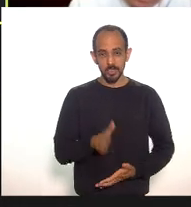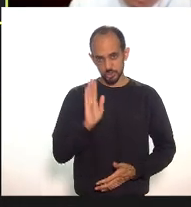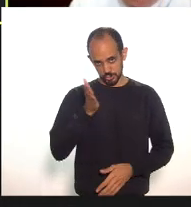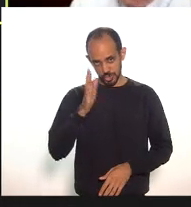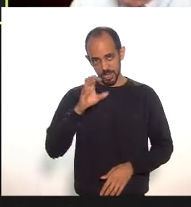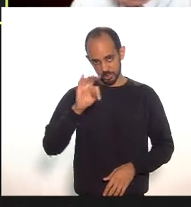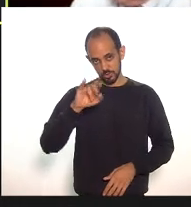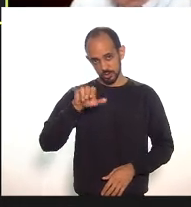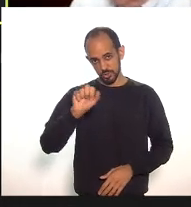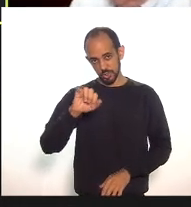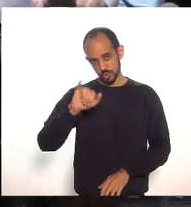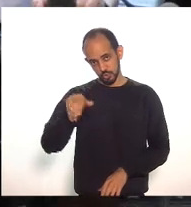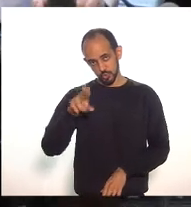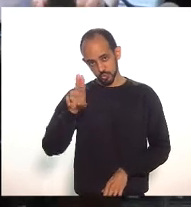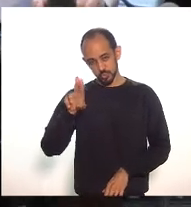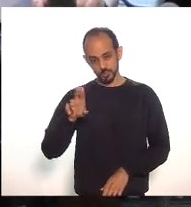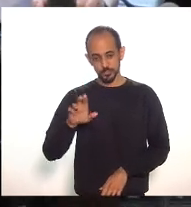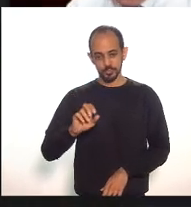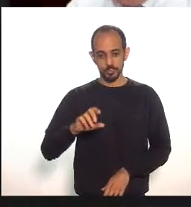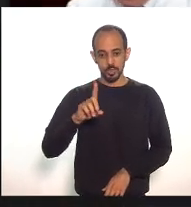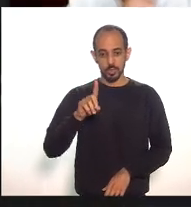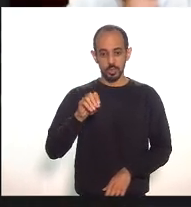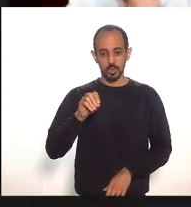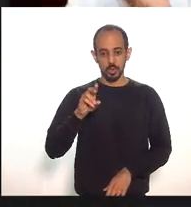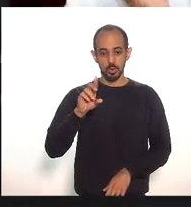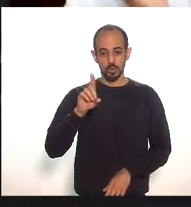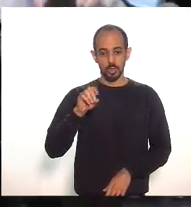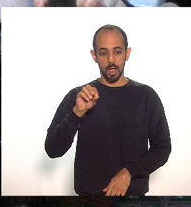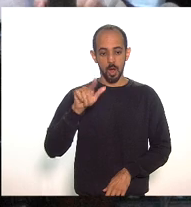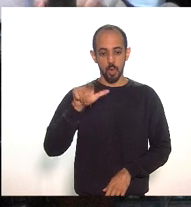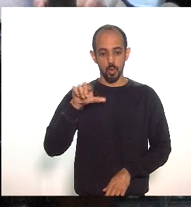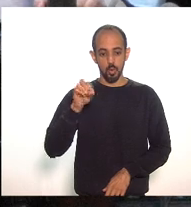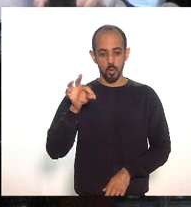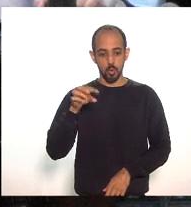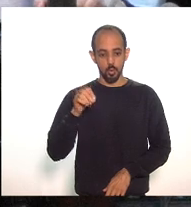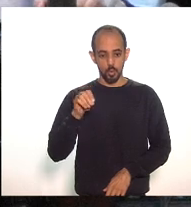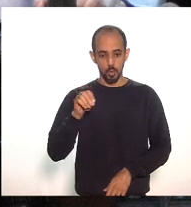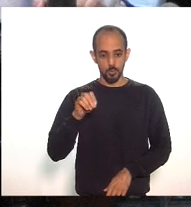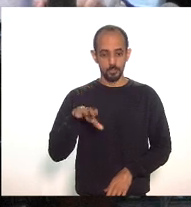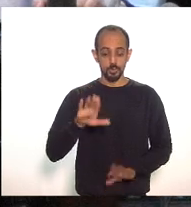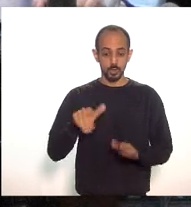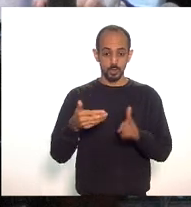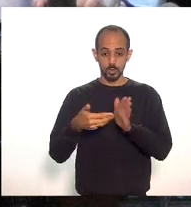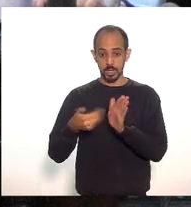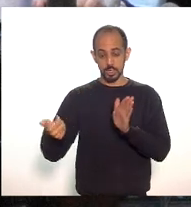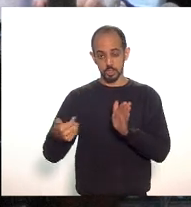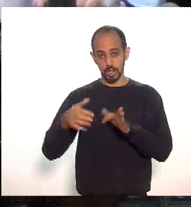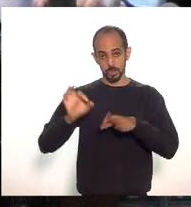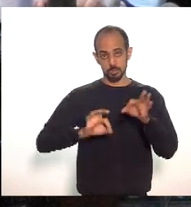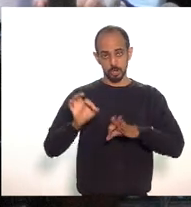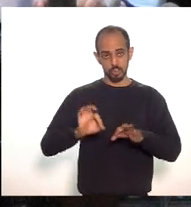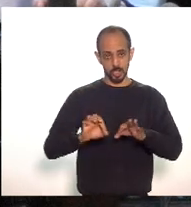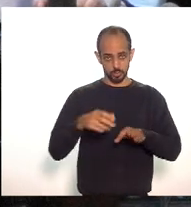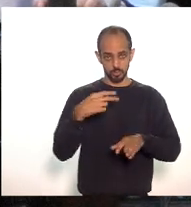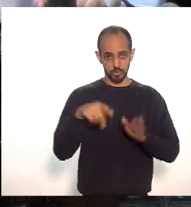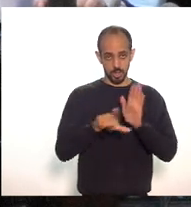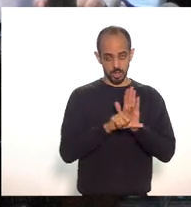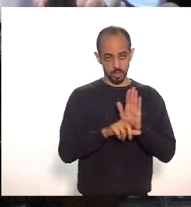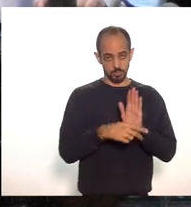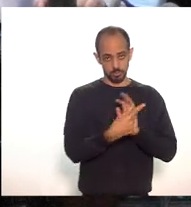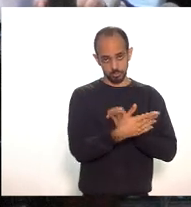tá aqui já deodalto Presidente Ok então tá retirado o projeto de lei complementar 21 de 20